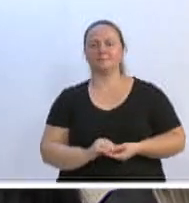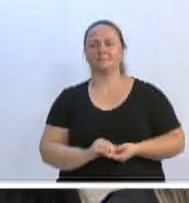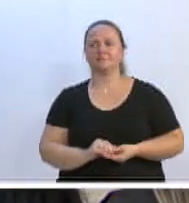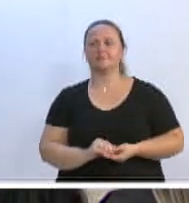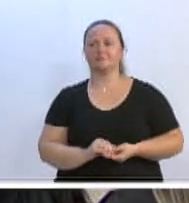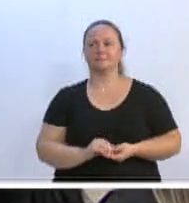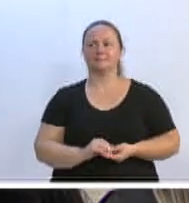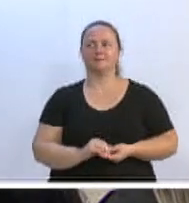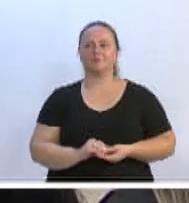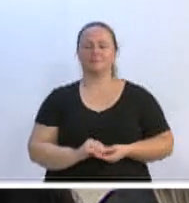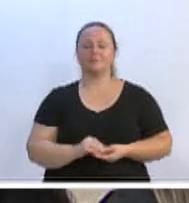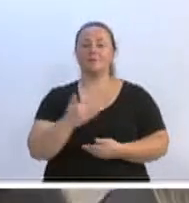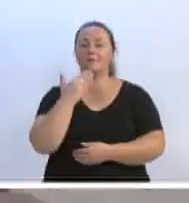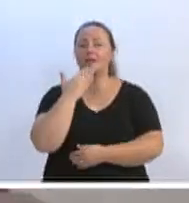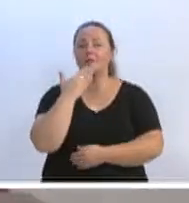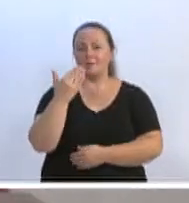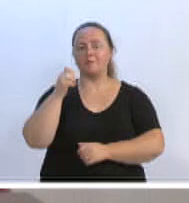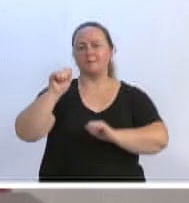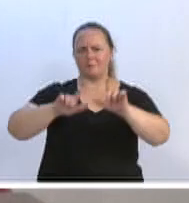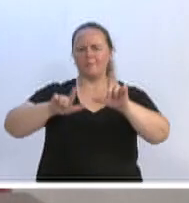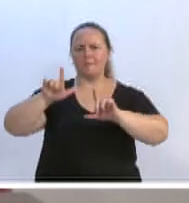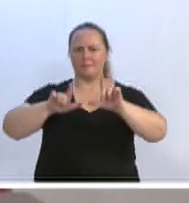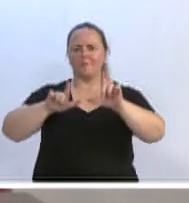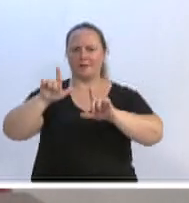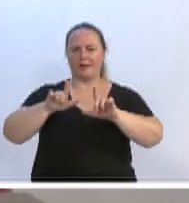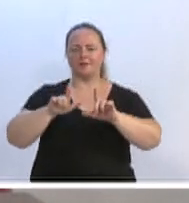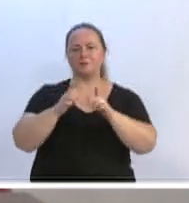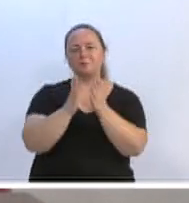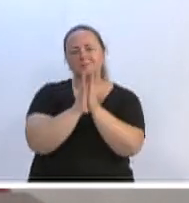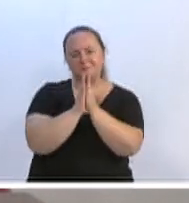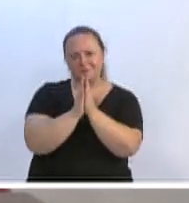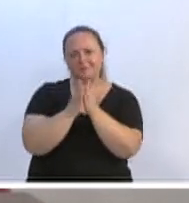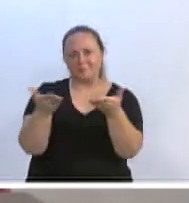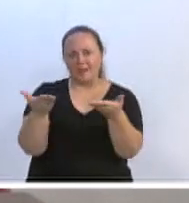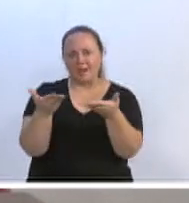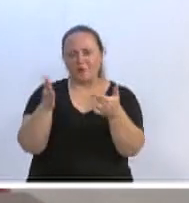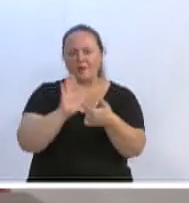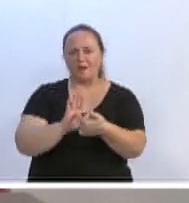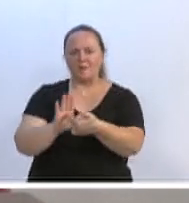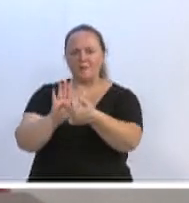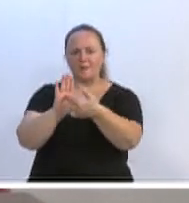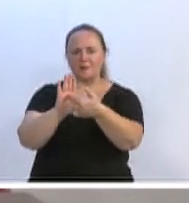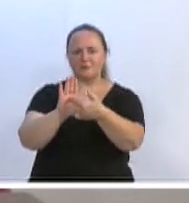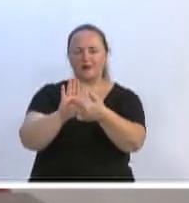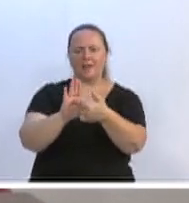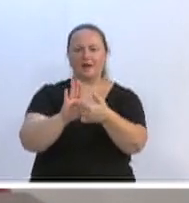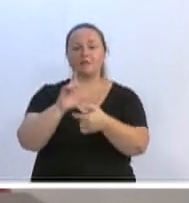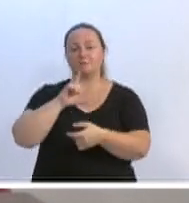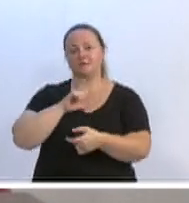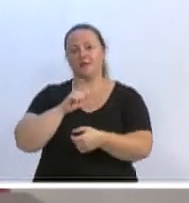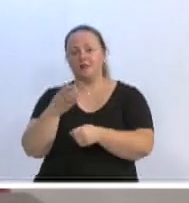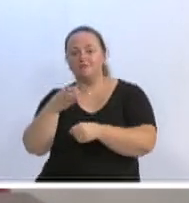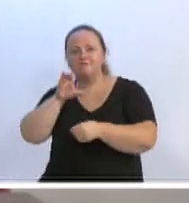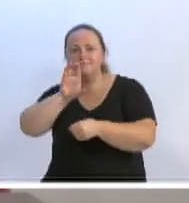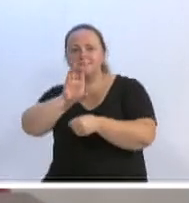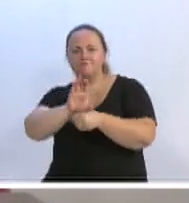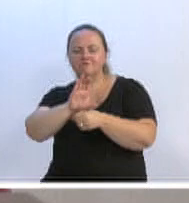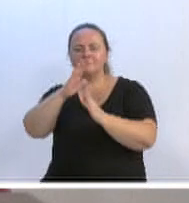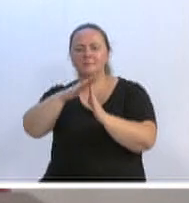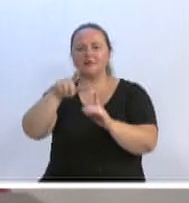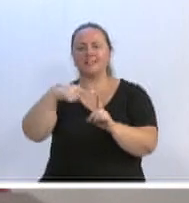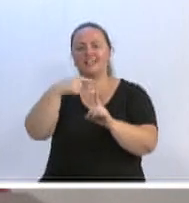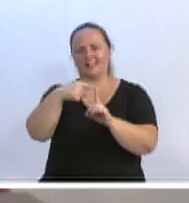Solicitamos à TV Legislativa que nos faça a gentileza de transmitir o vídeo institucional da Igreja